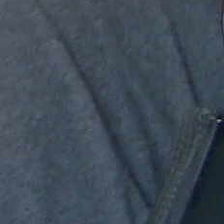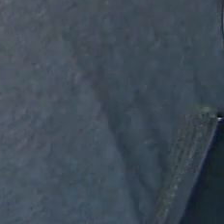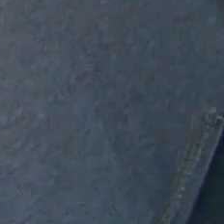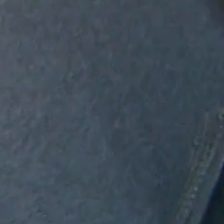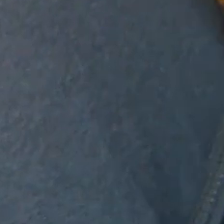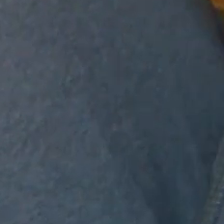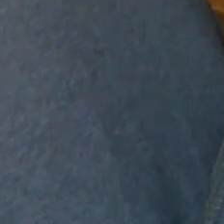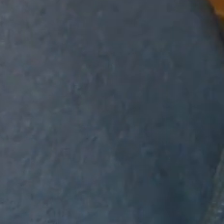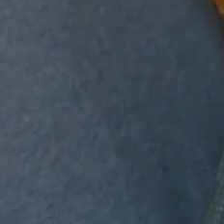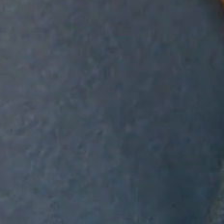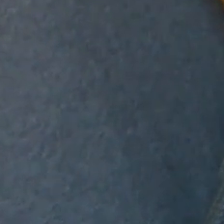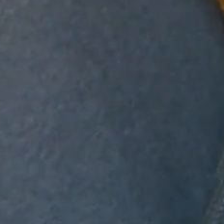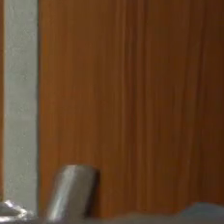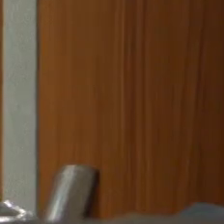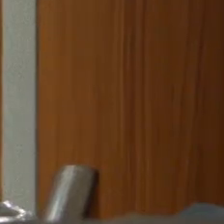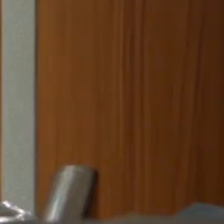2 elementos.